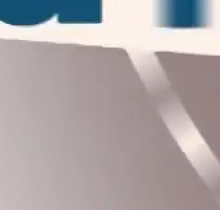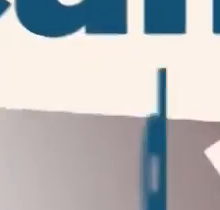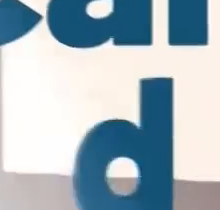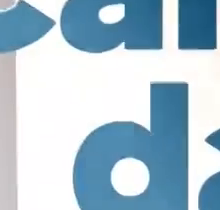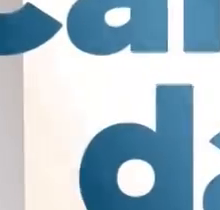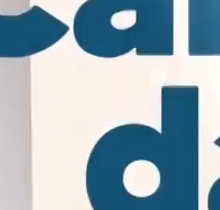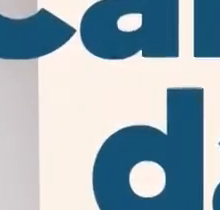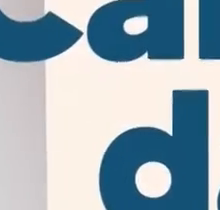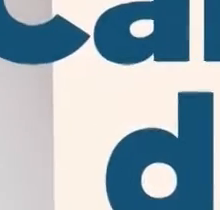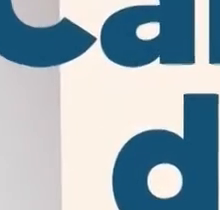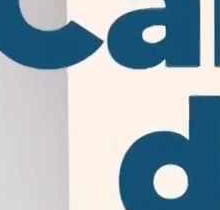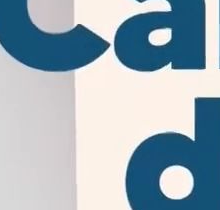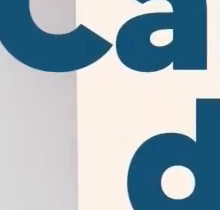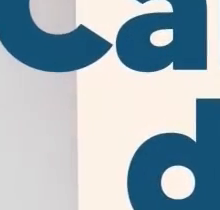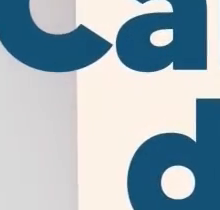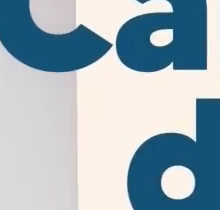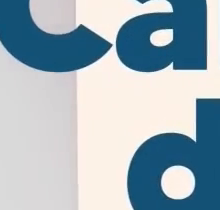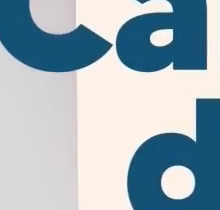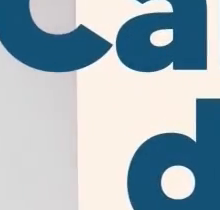E aí